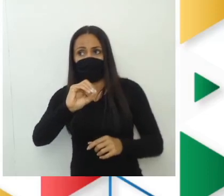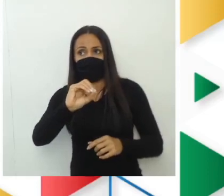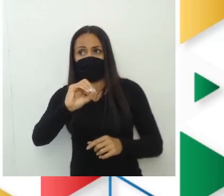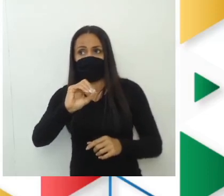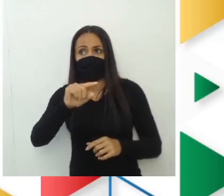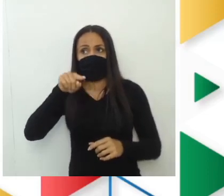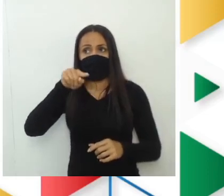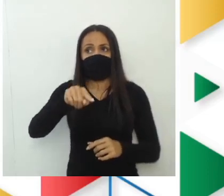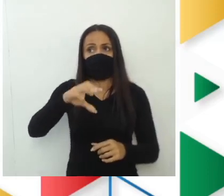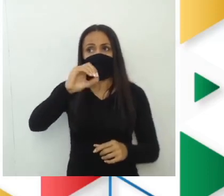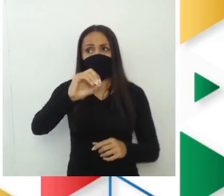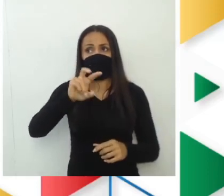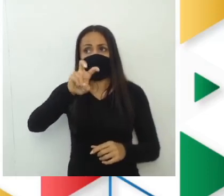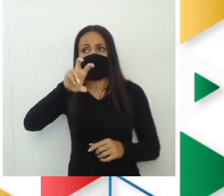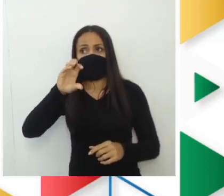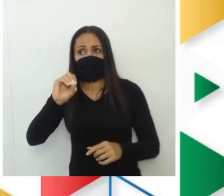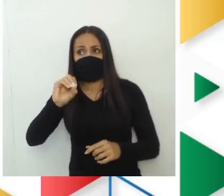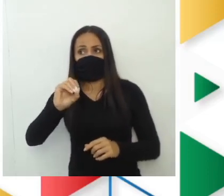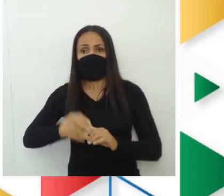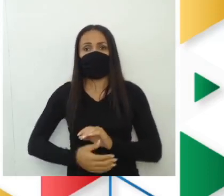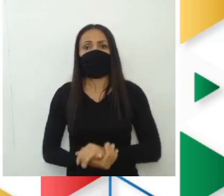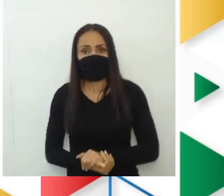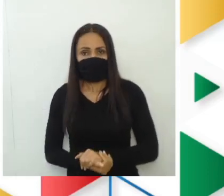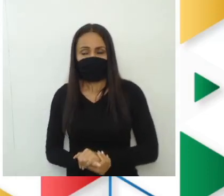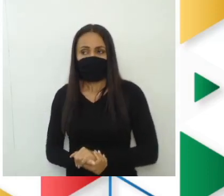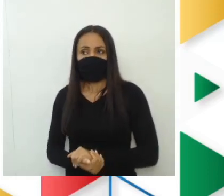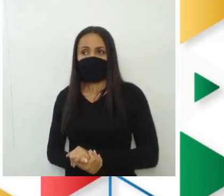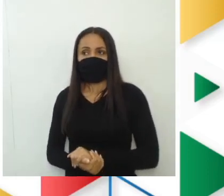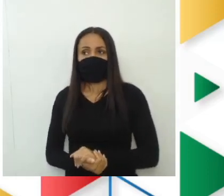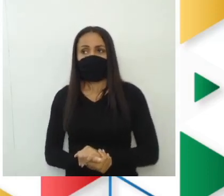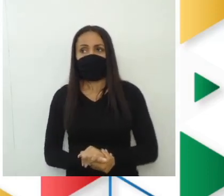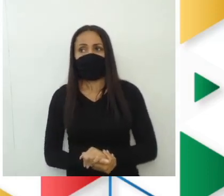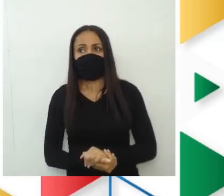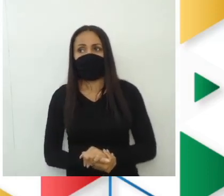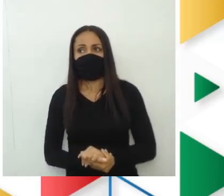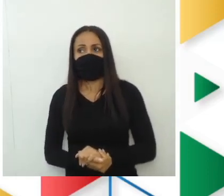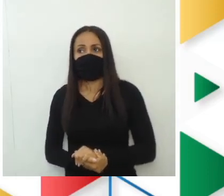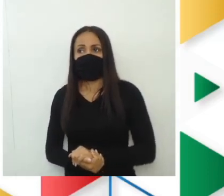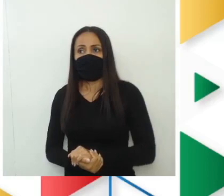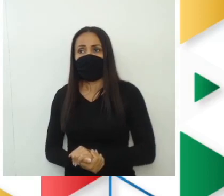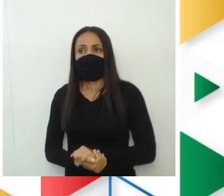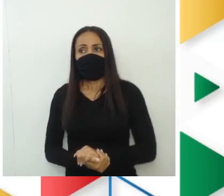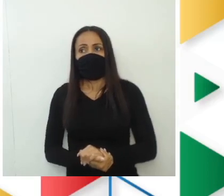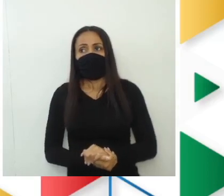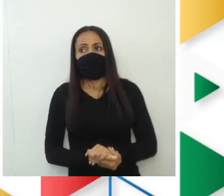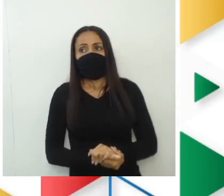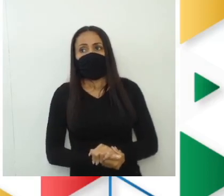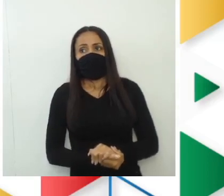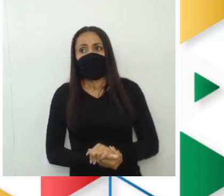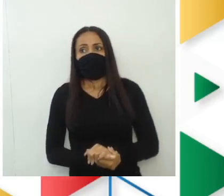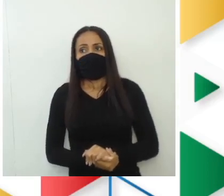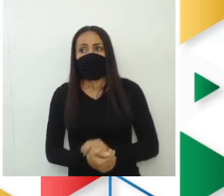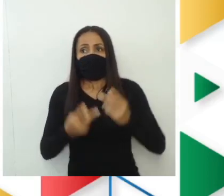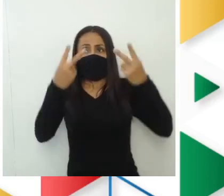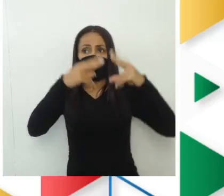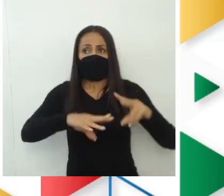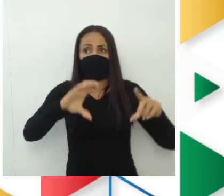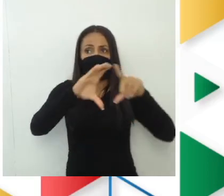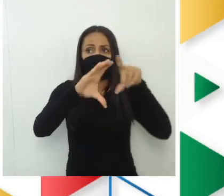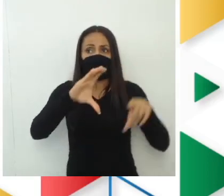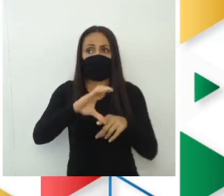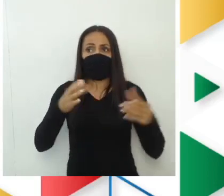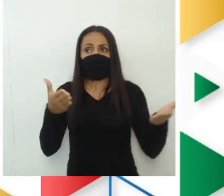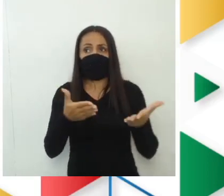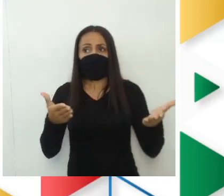0,80 mil e 0,50 por conta da colocação, tá? E aí vem, veja que número imenso.